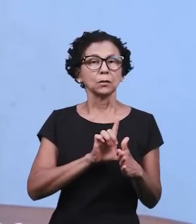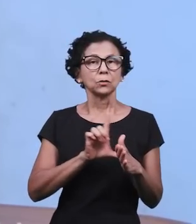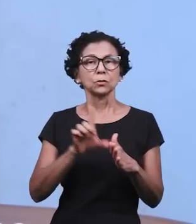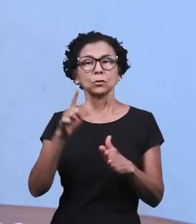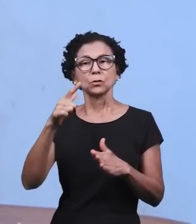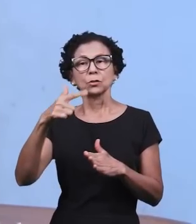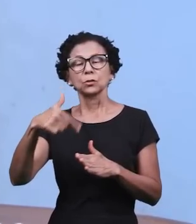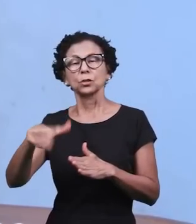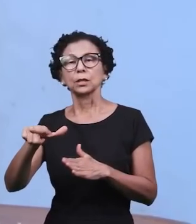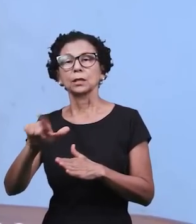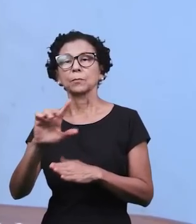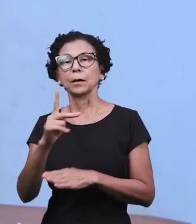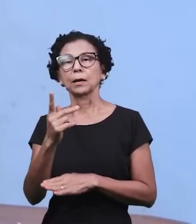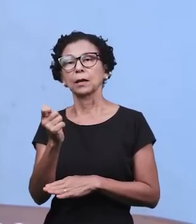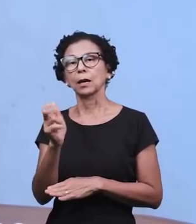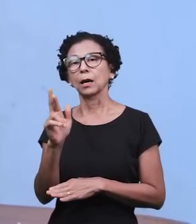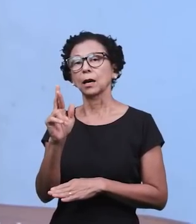Estevão.